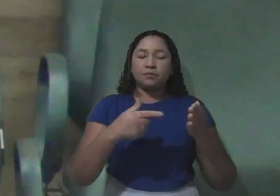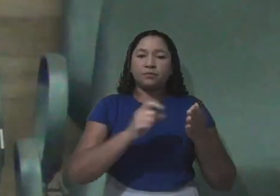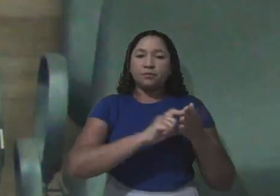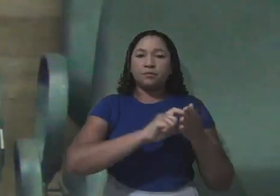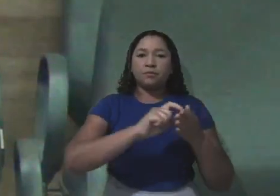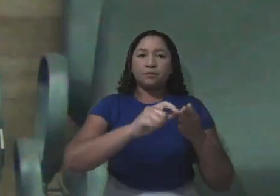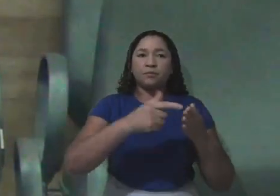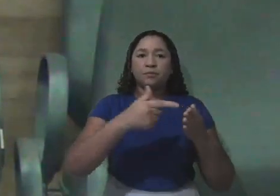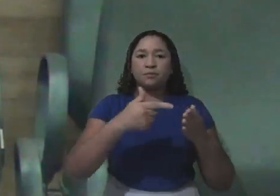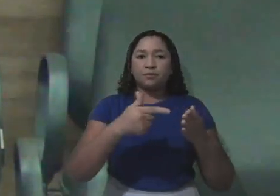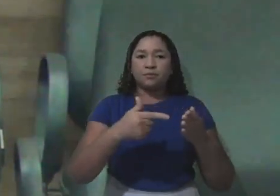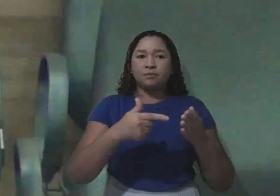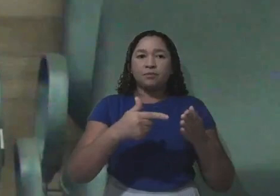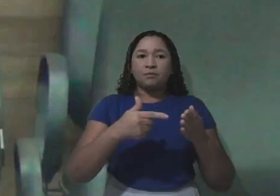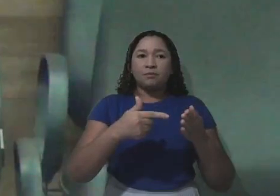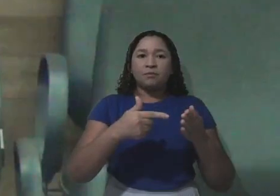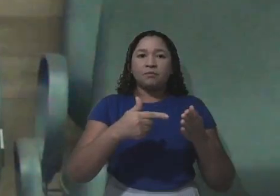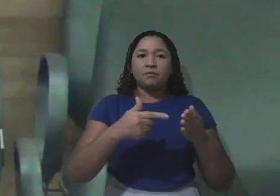versículo 2.